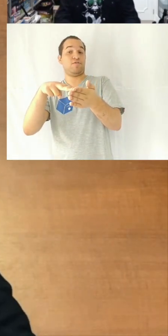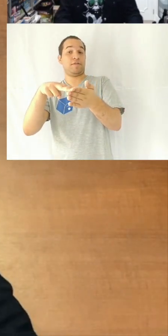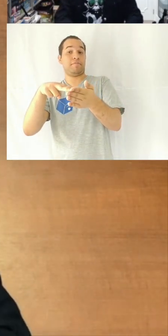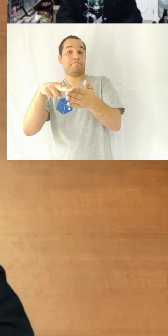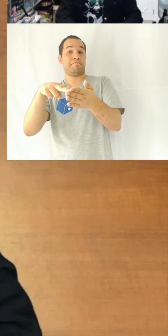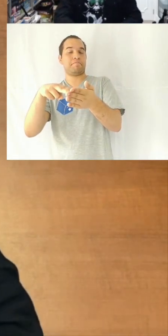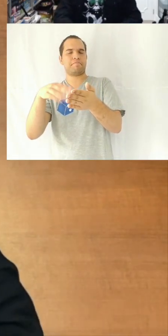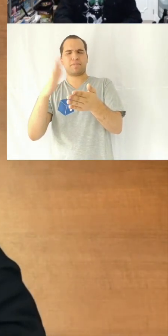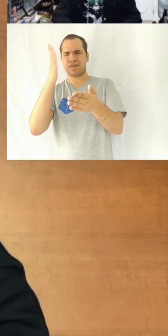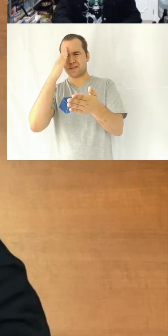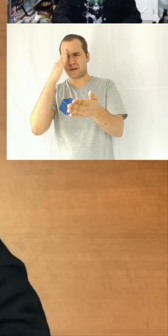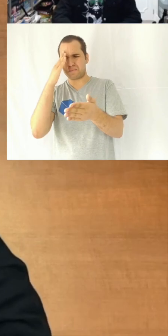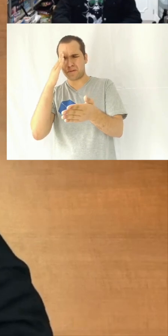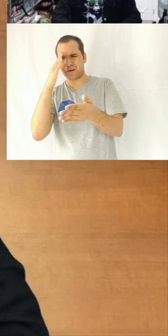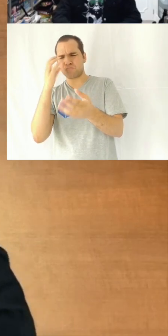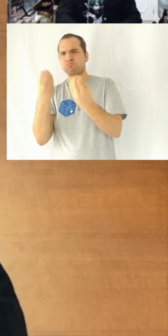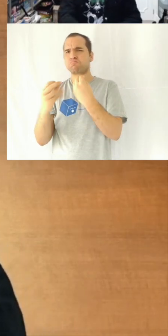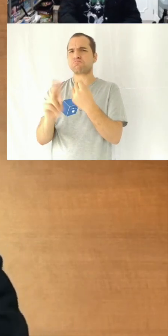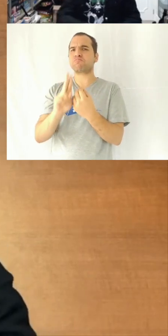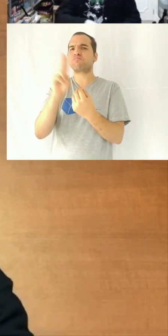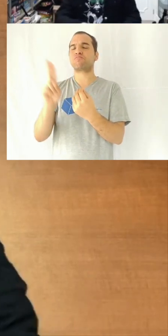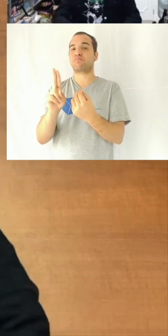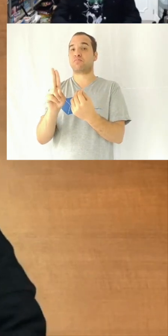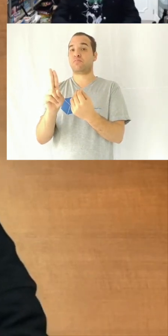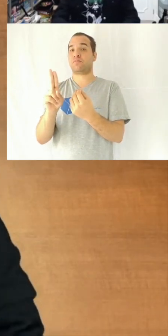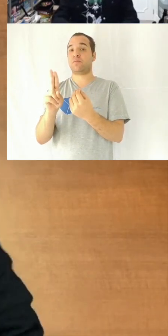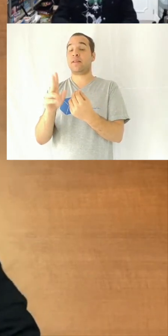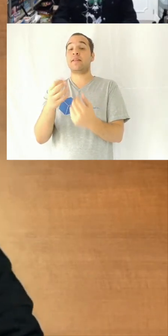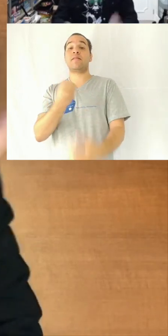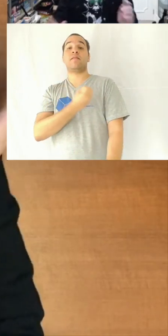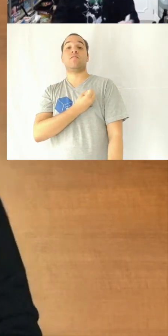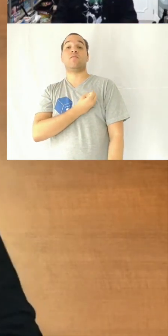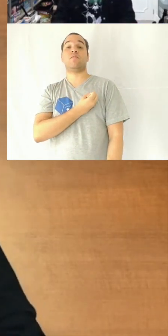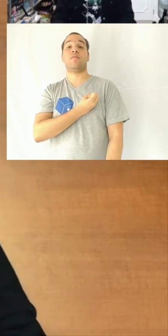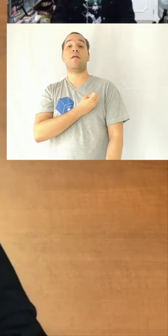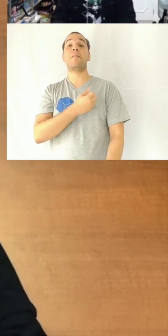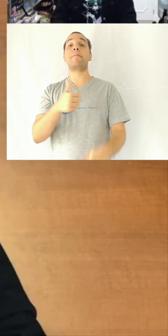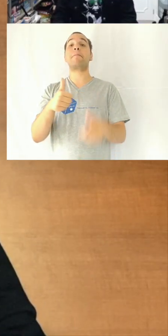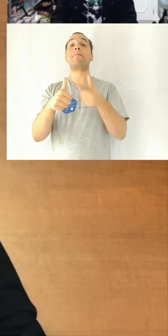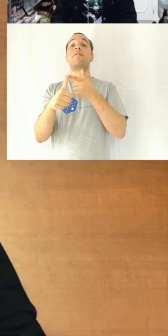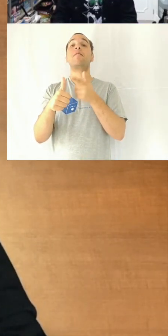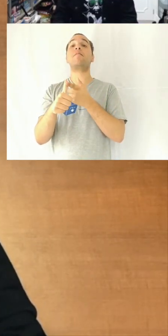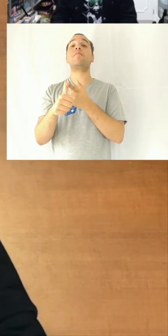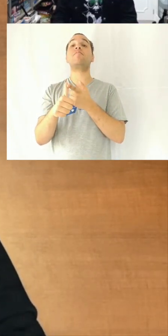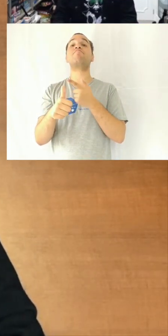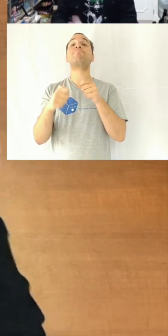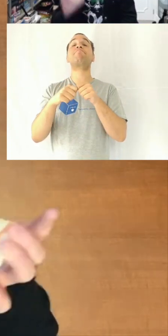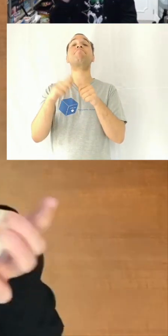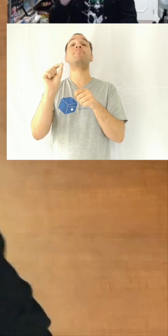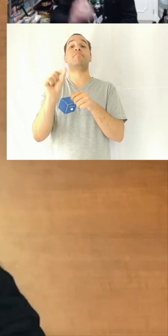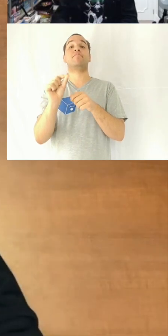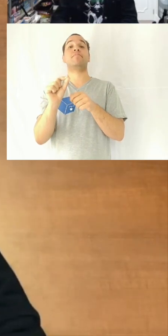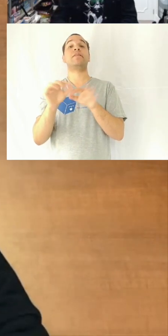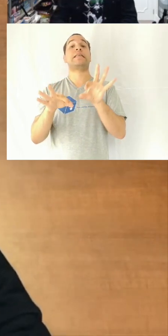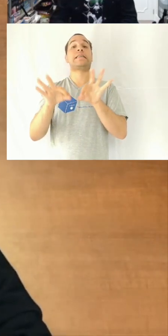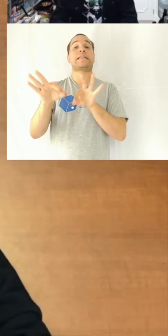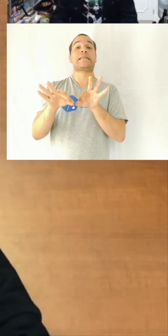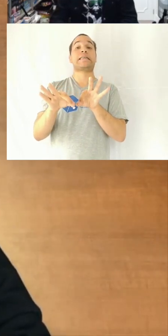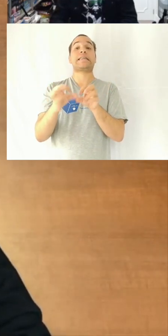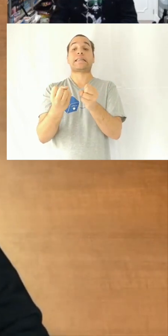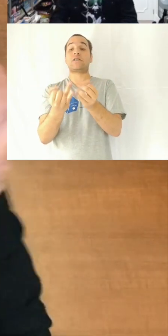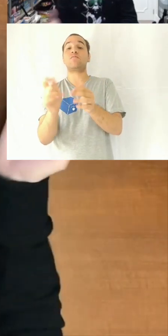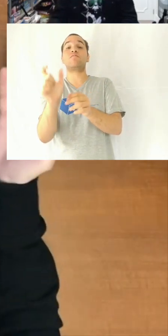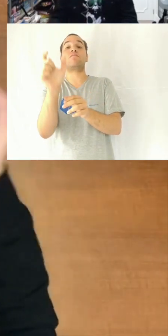Tem cartas que não tem número, elas sempre entram em jogo. Então o que você vai fazer aqui, a primeira coisa que tem que fazer para preparar Lençóis, é separar as